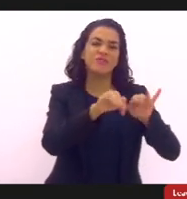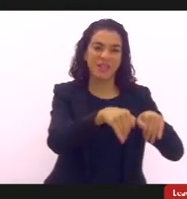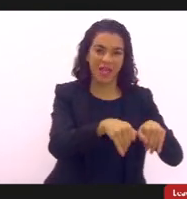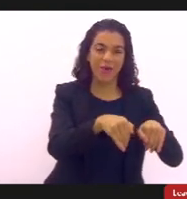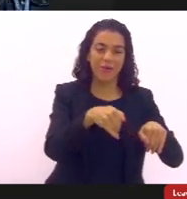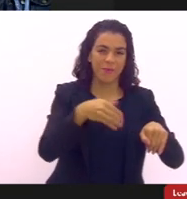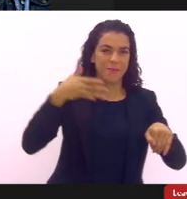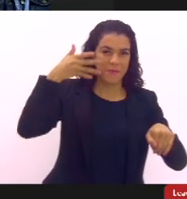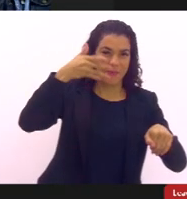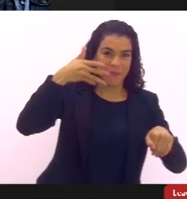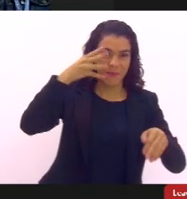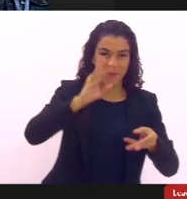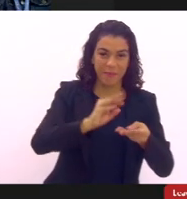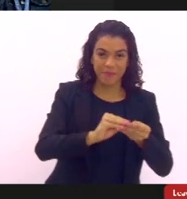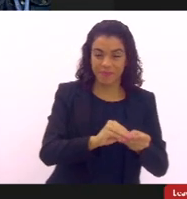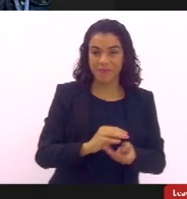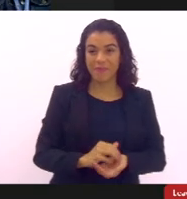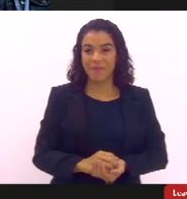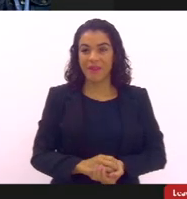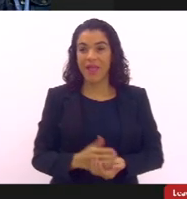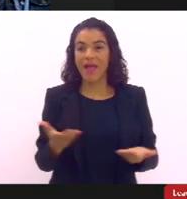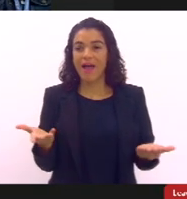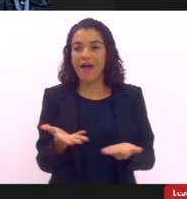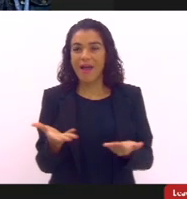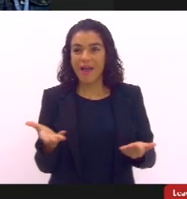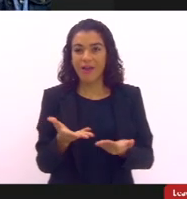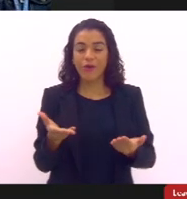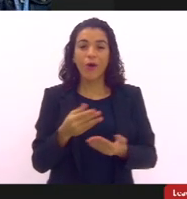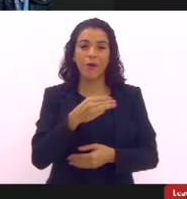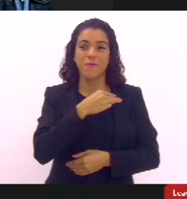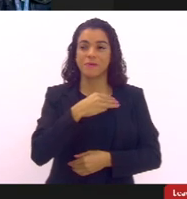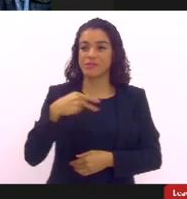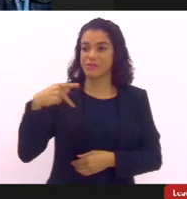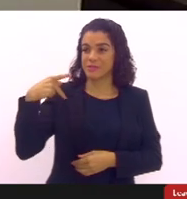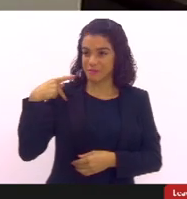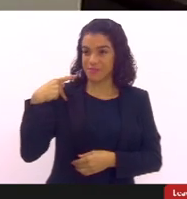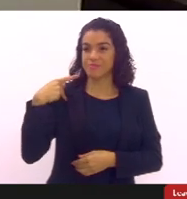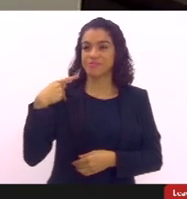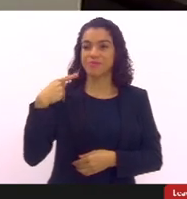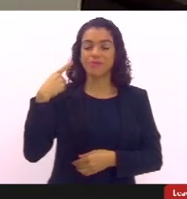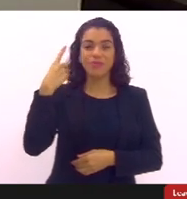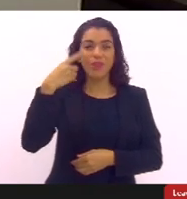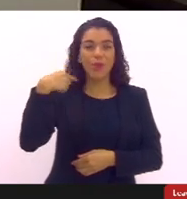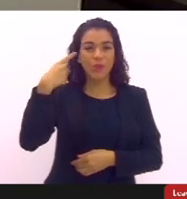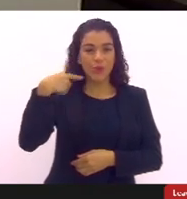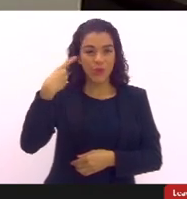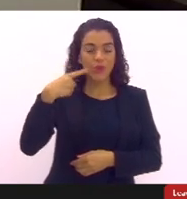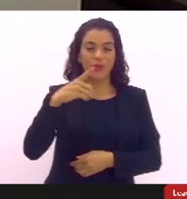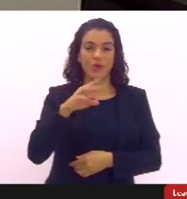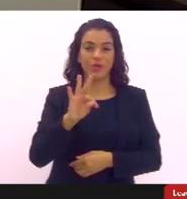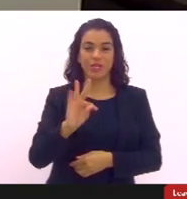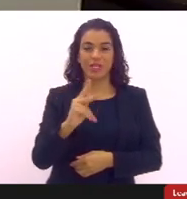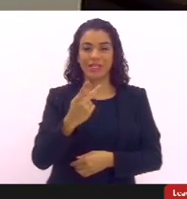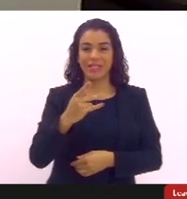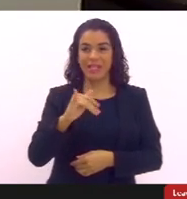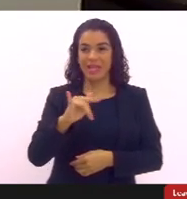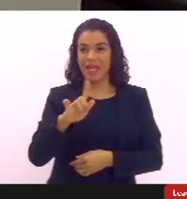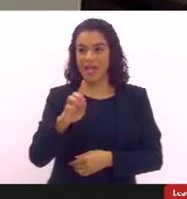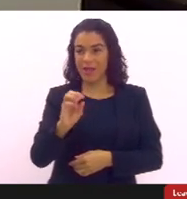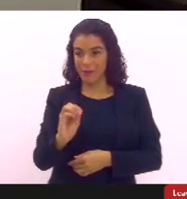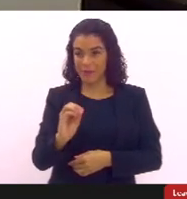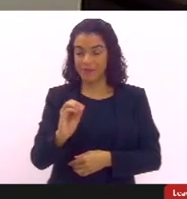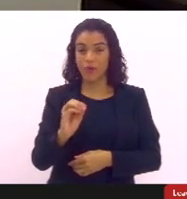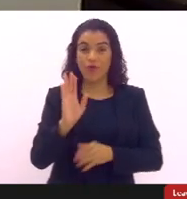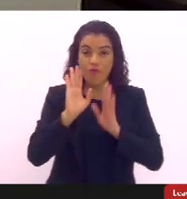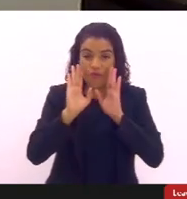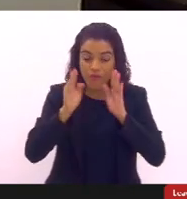final. Perfeito. Então, vou passar a palavra ao Ministério Público, ao doutor Tiago, para as suas considerações, porque o